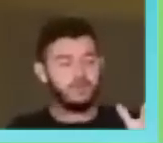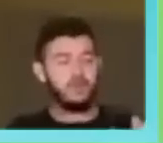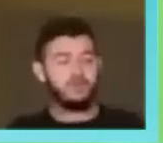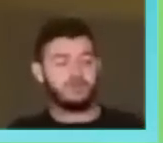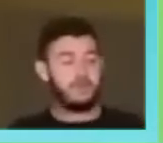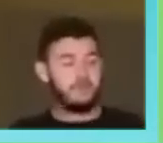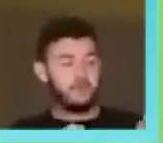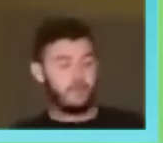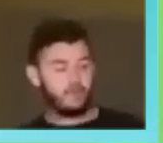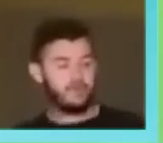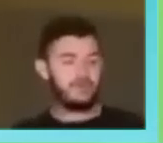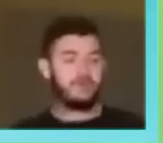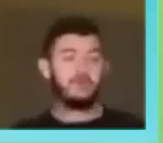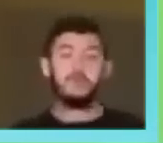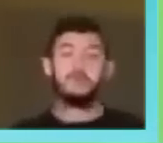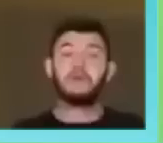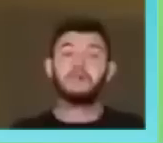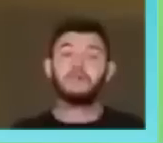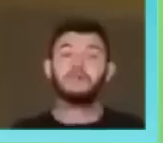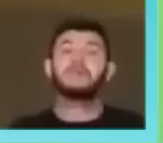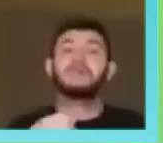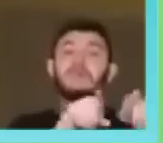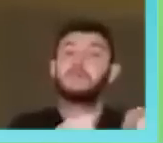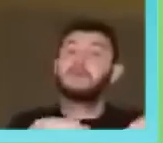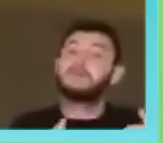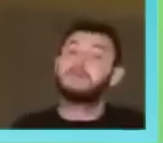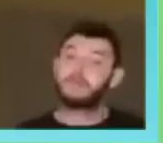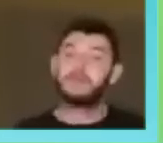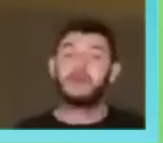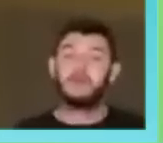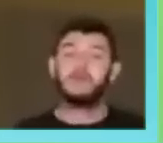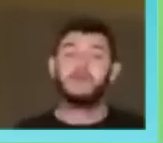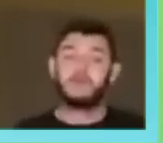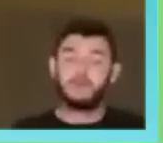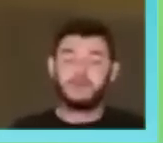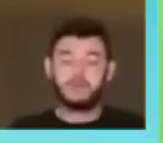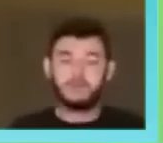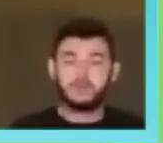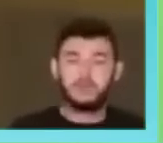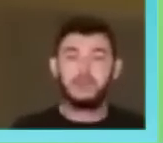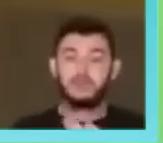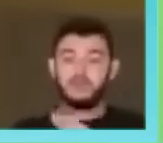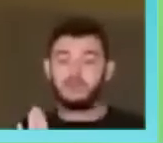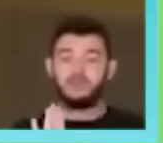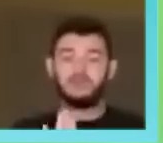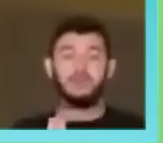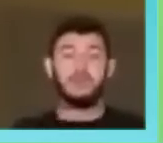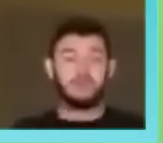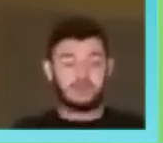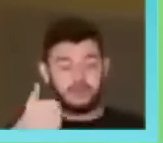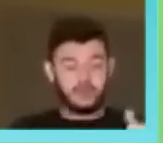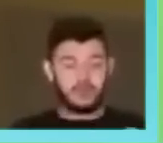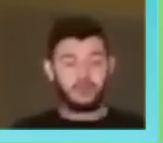os pensionistas. E aí, exige que o PL passe pela Comissão do Idoso, pela Comissão